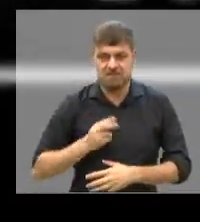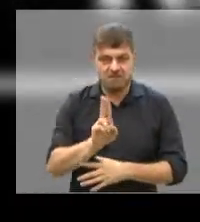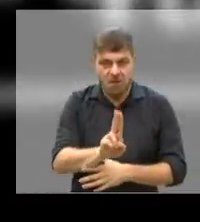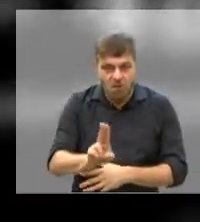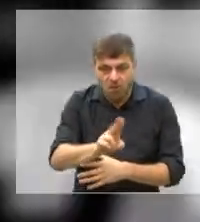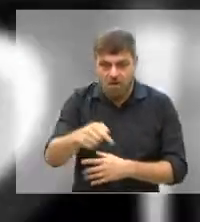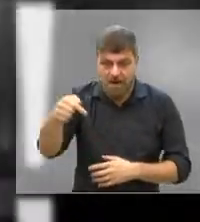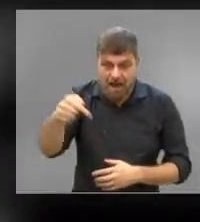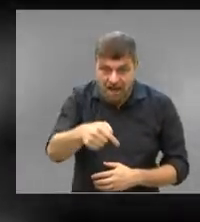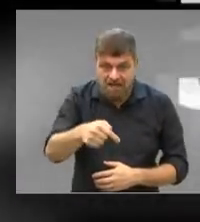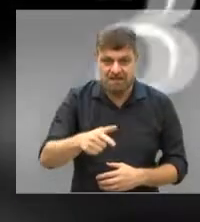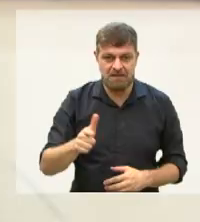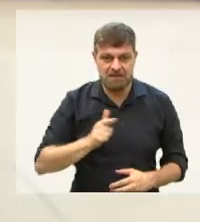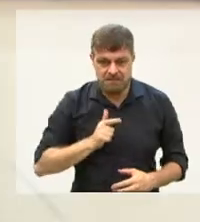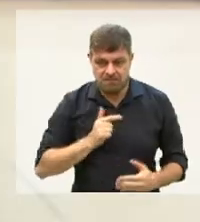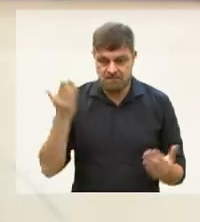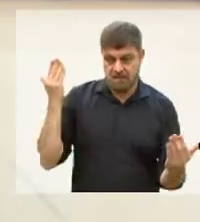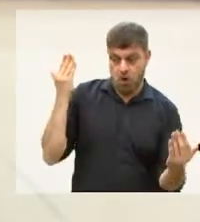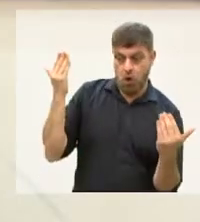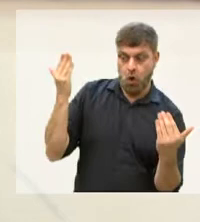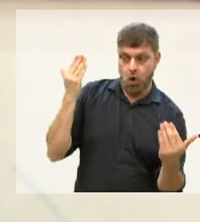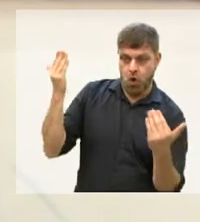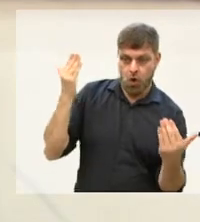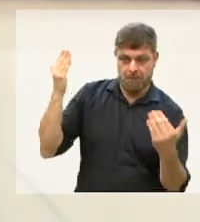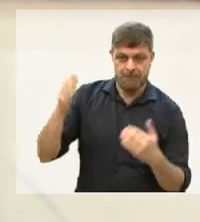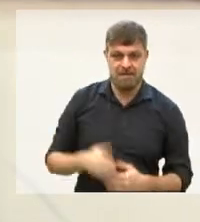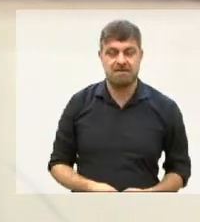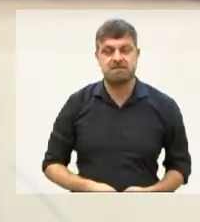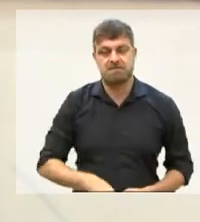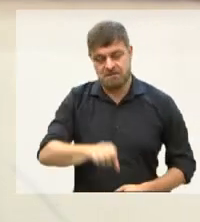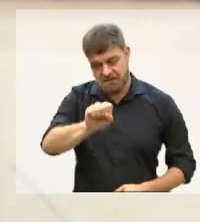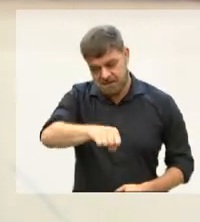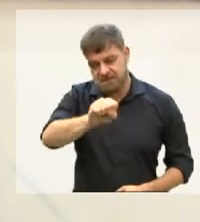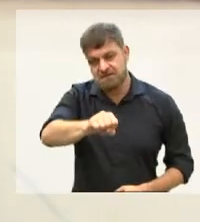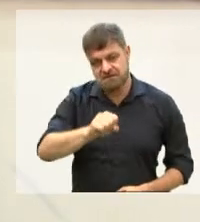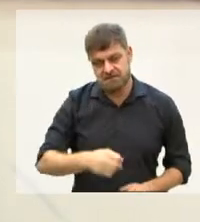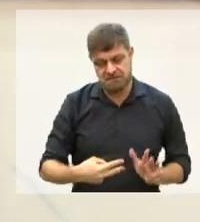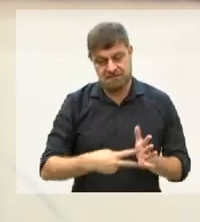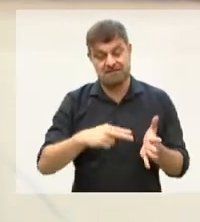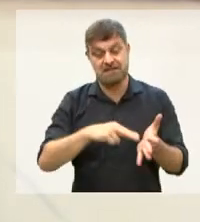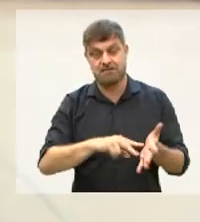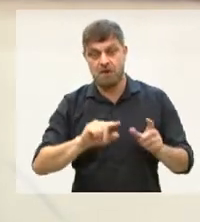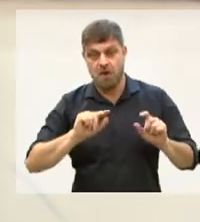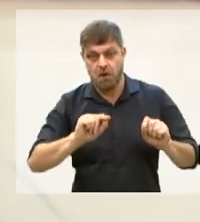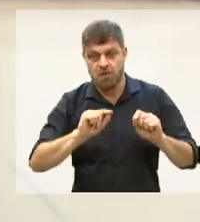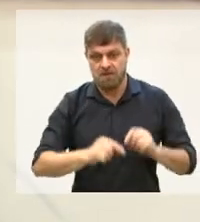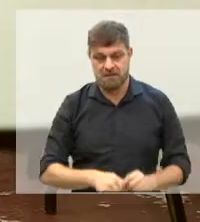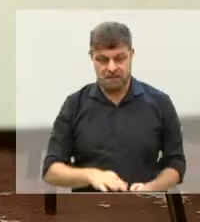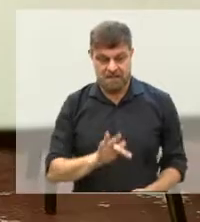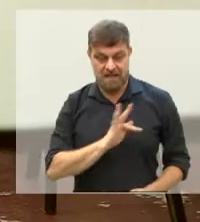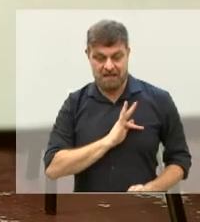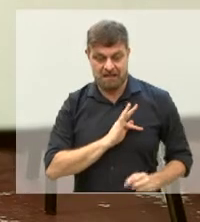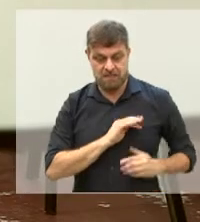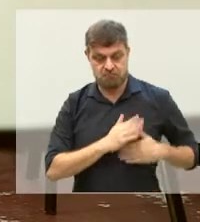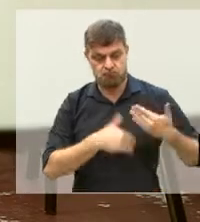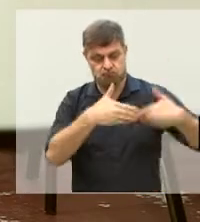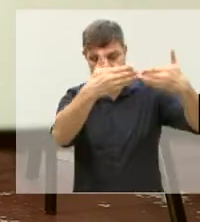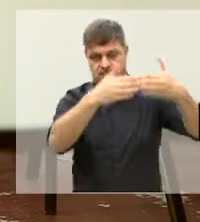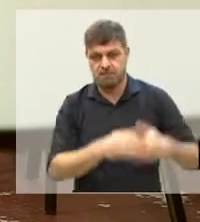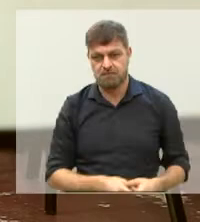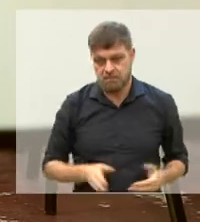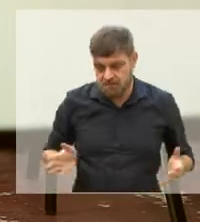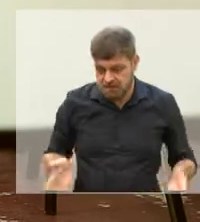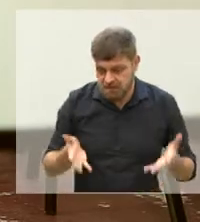então começa a fazer analogias que aí sim traz o desenvolvimento tecnológico dele. É que estimula